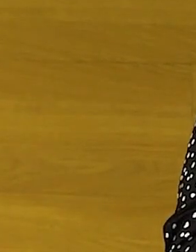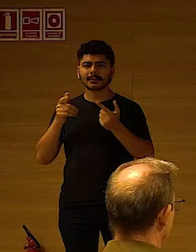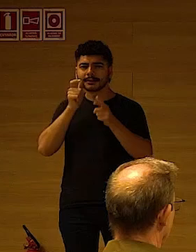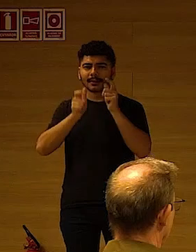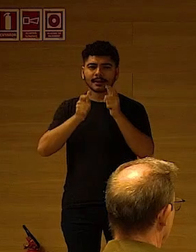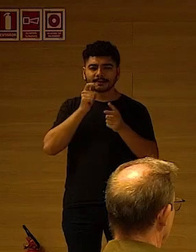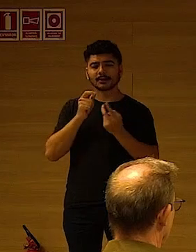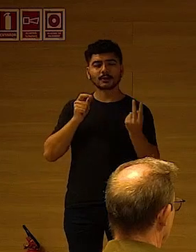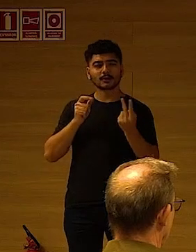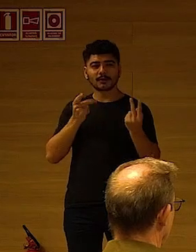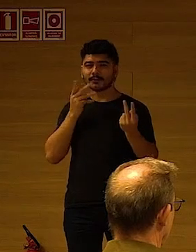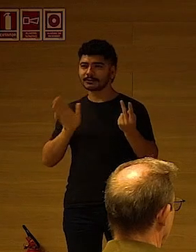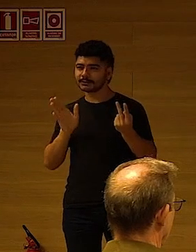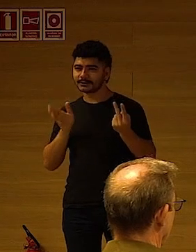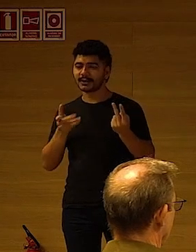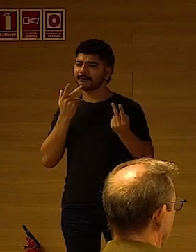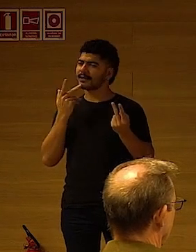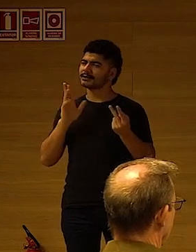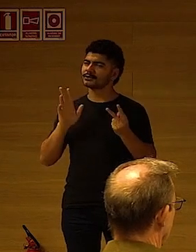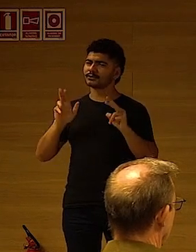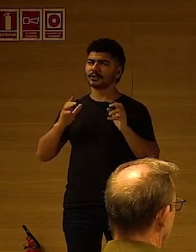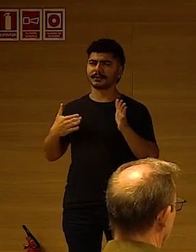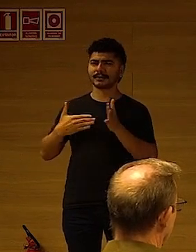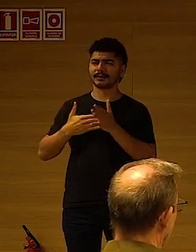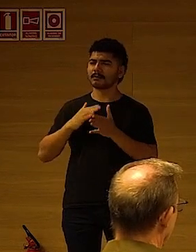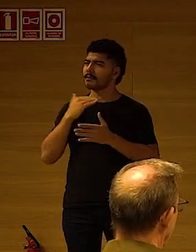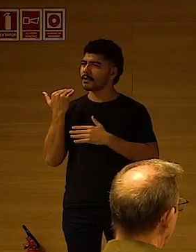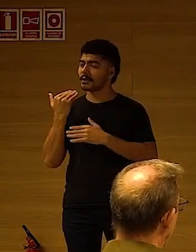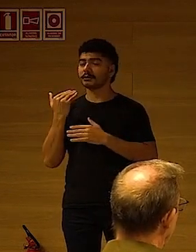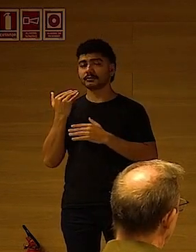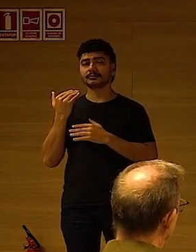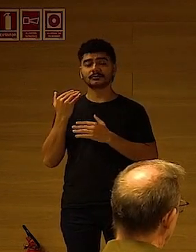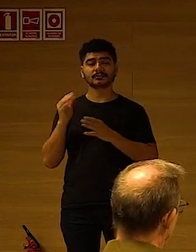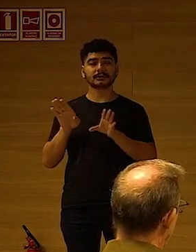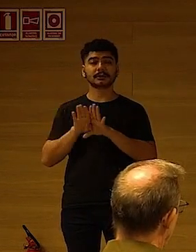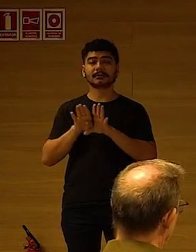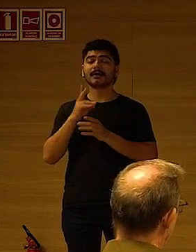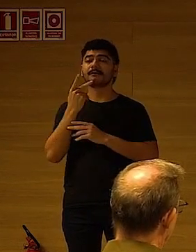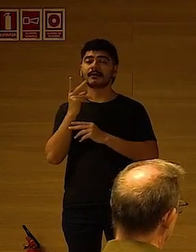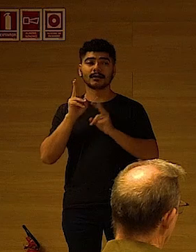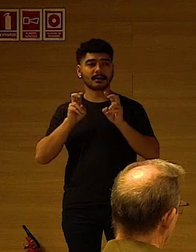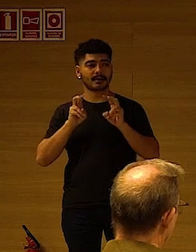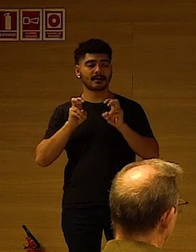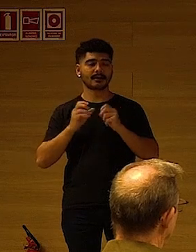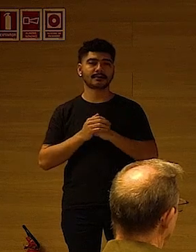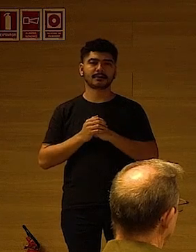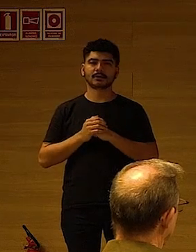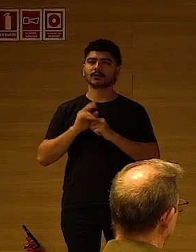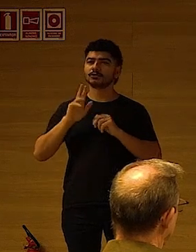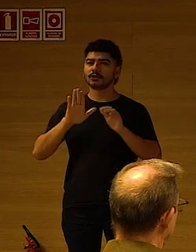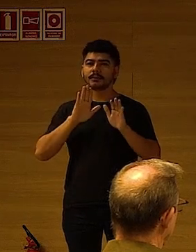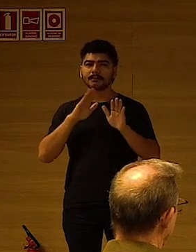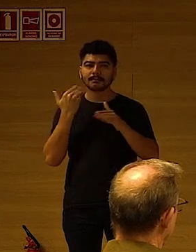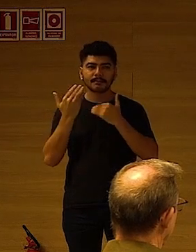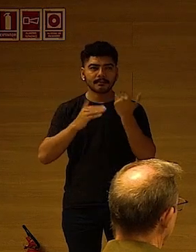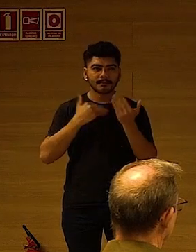ao que os dois falaram, né? Falando sobre a finitude e a morte, e falar também sobre as mortes que